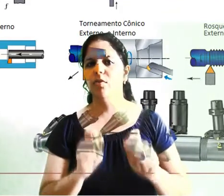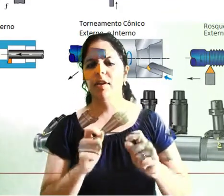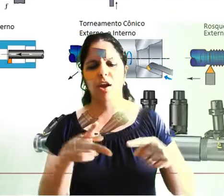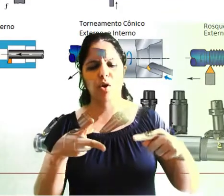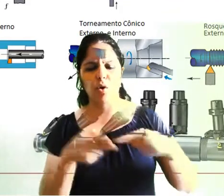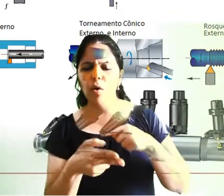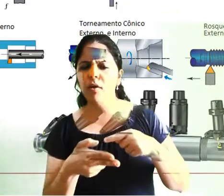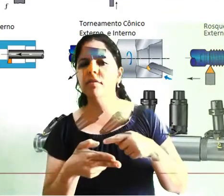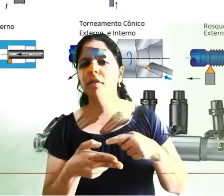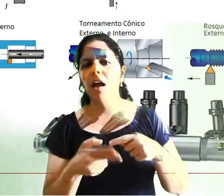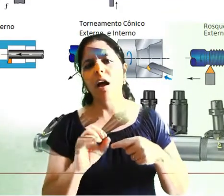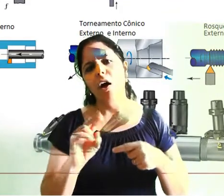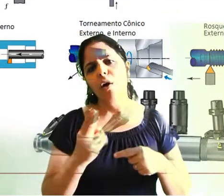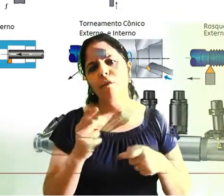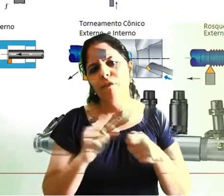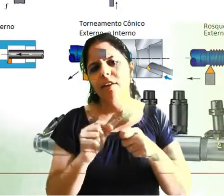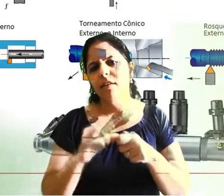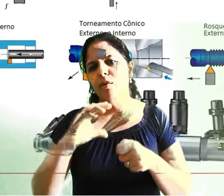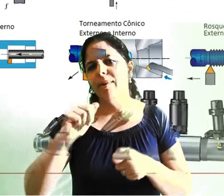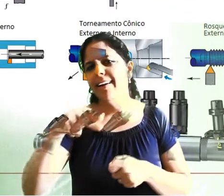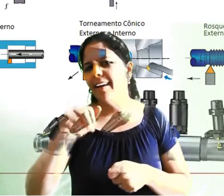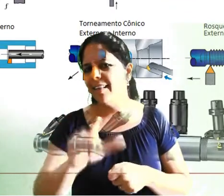uma peça ou fazer um canal, né?